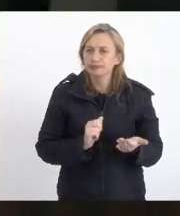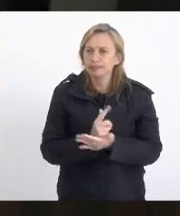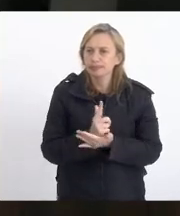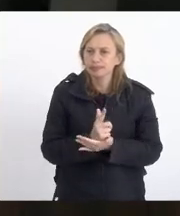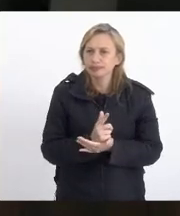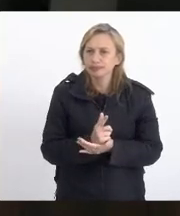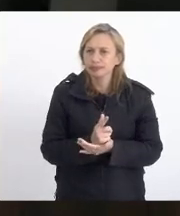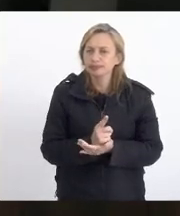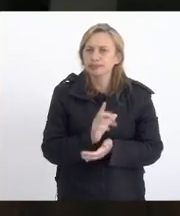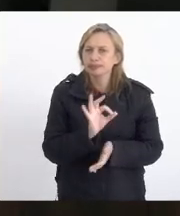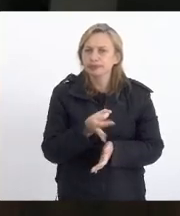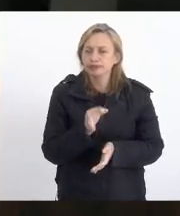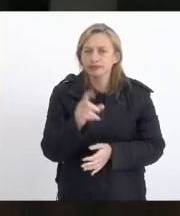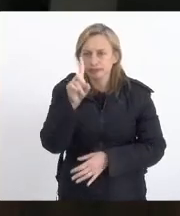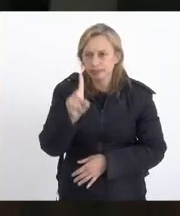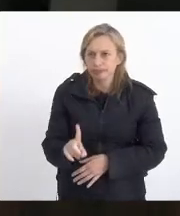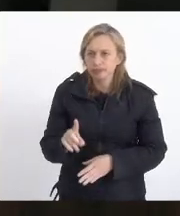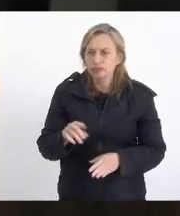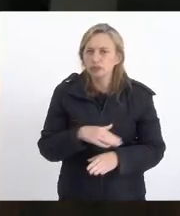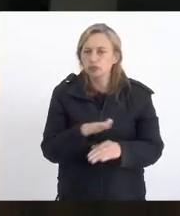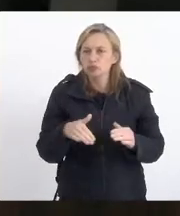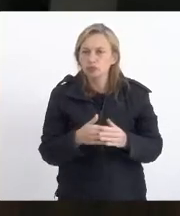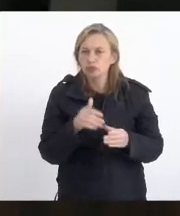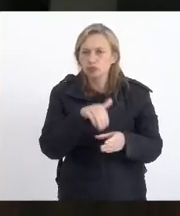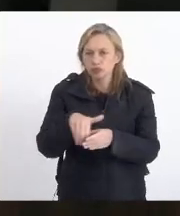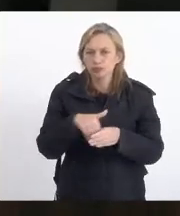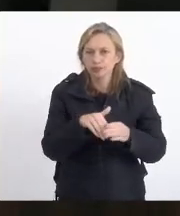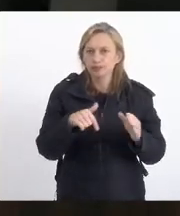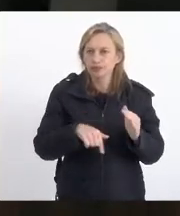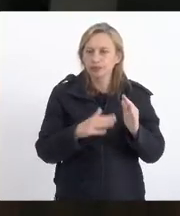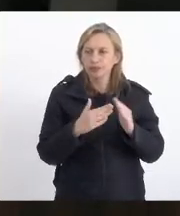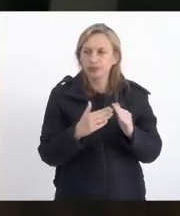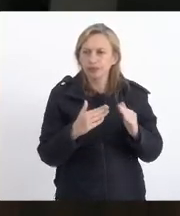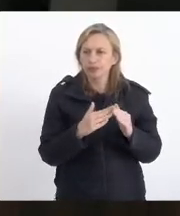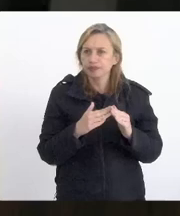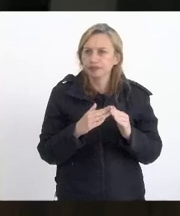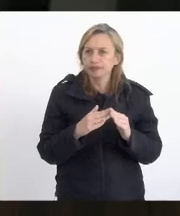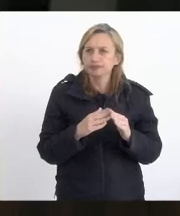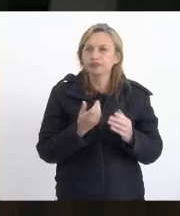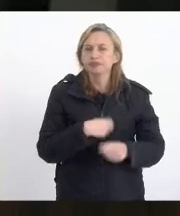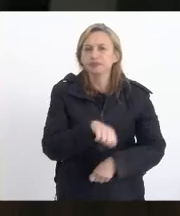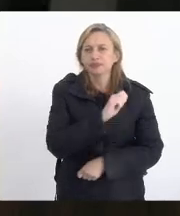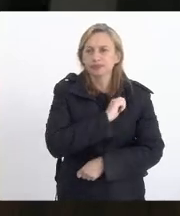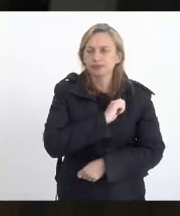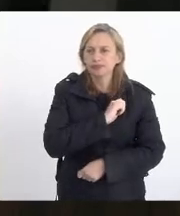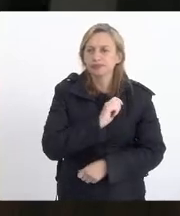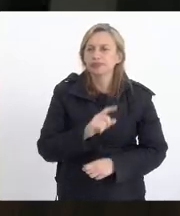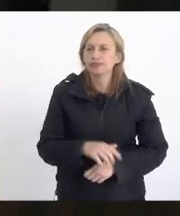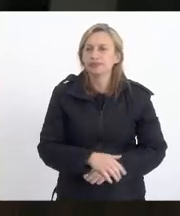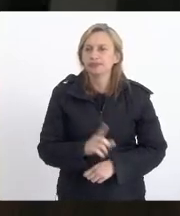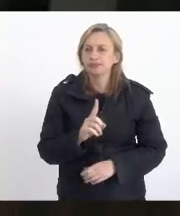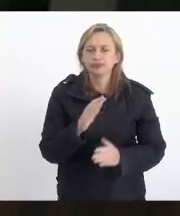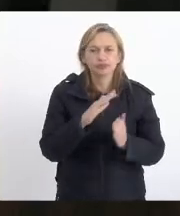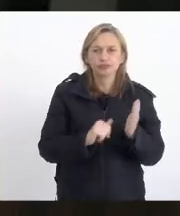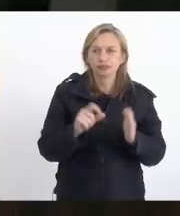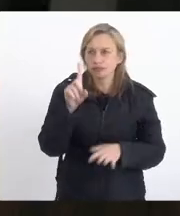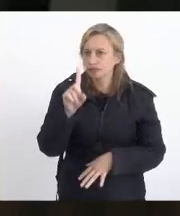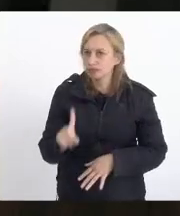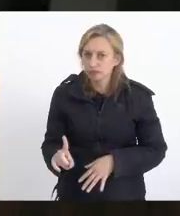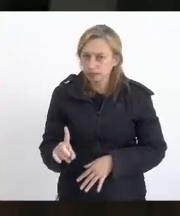Estamos fazendo garantia de direitos, tudo que votamos aqui na casa, no regime de recuperação fiscal, não retirou